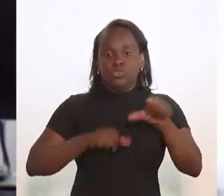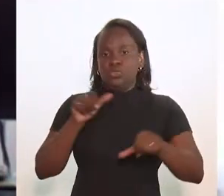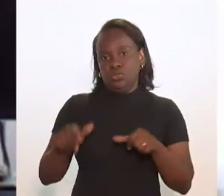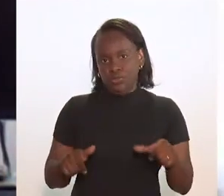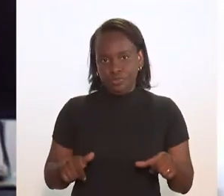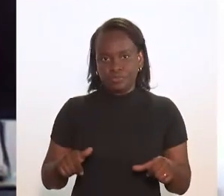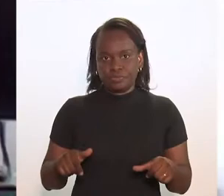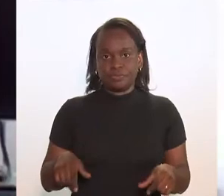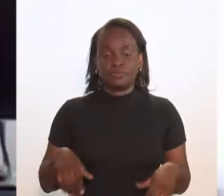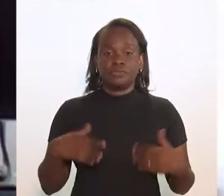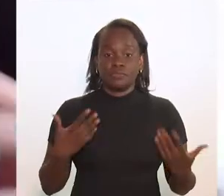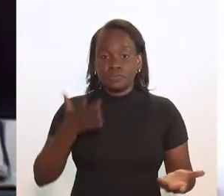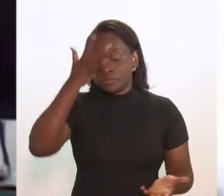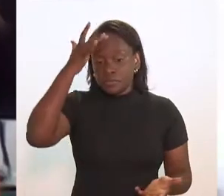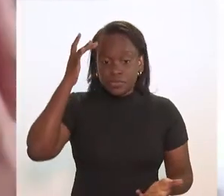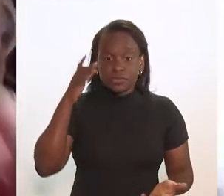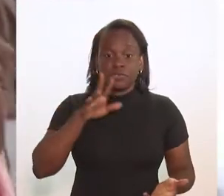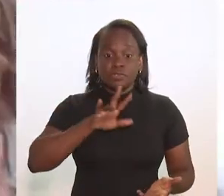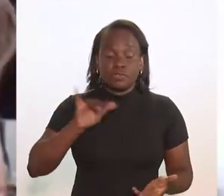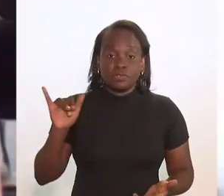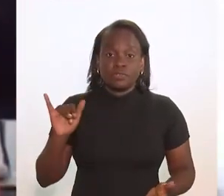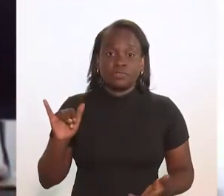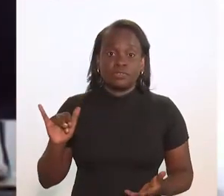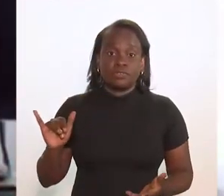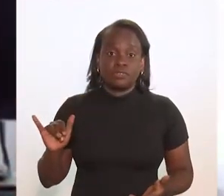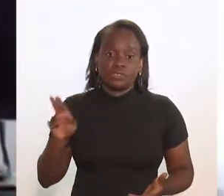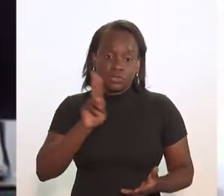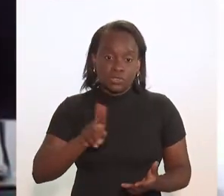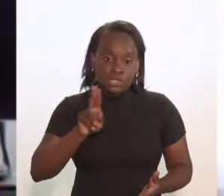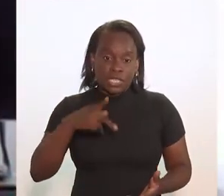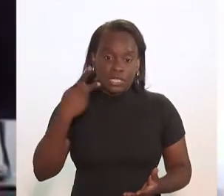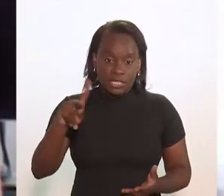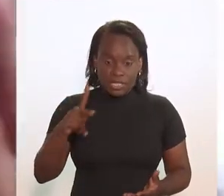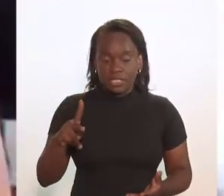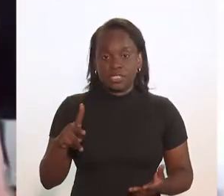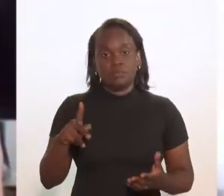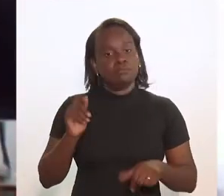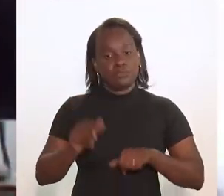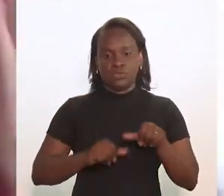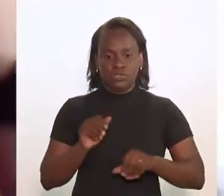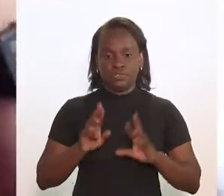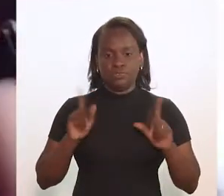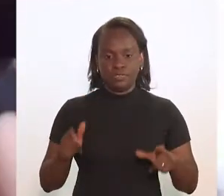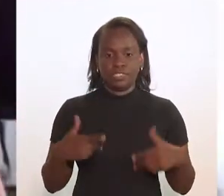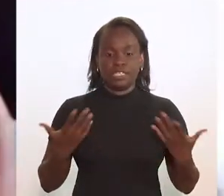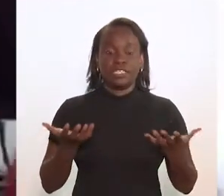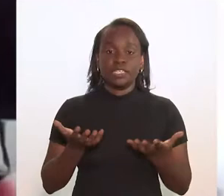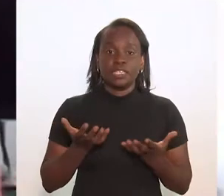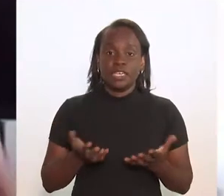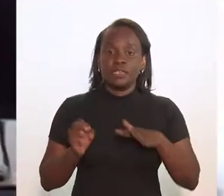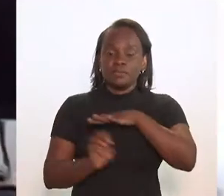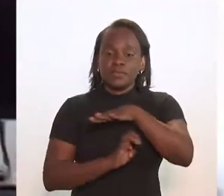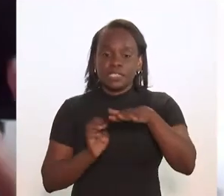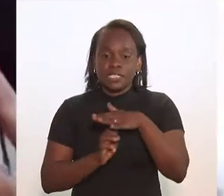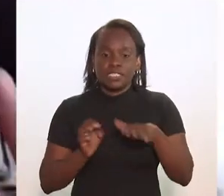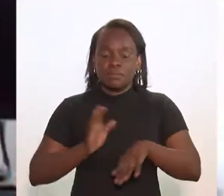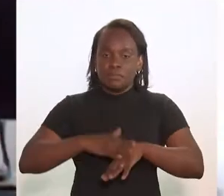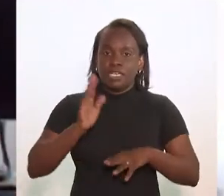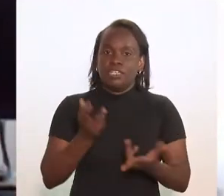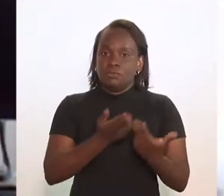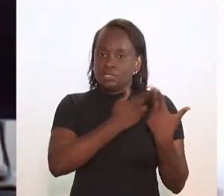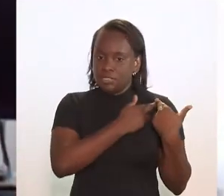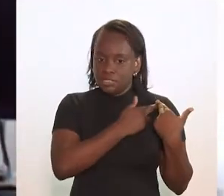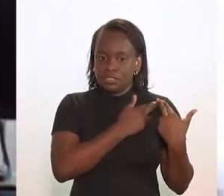mudou, a pessoa que vai usar, o seu usuário mudou, e ele quer empresas